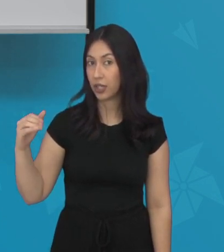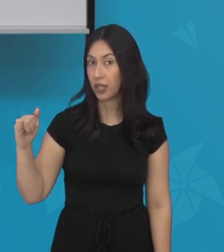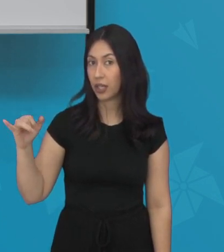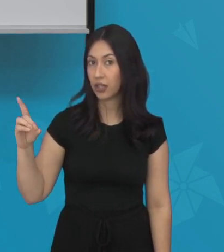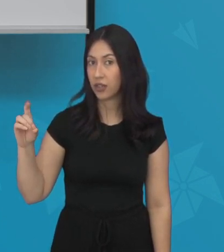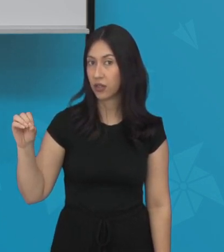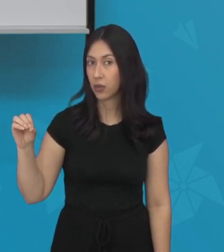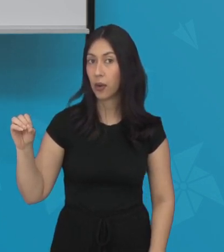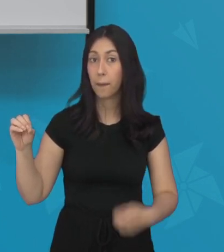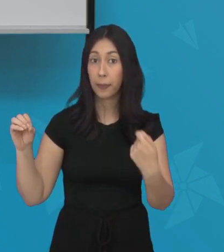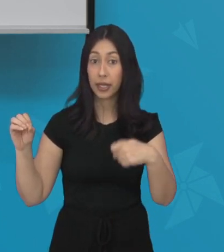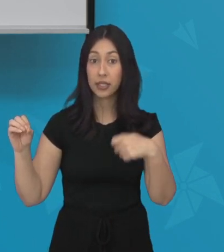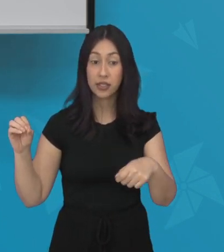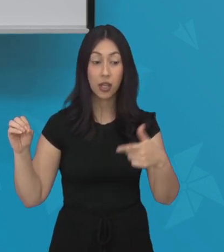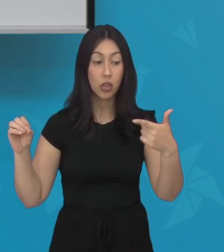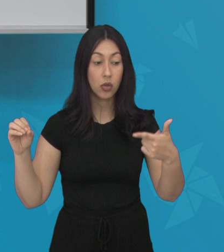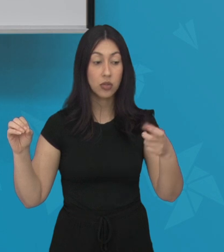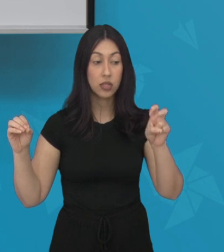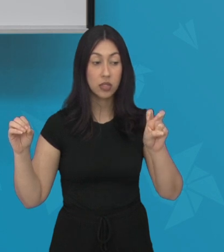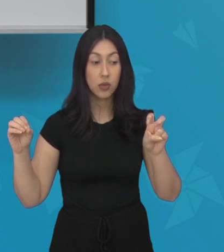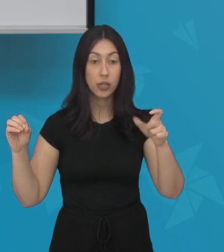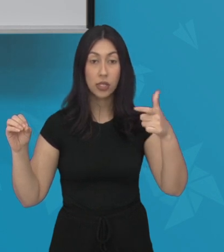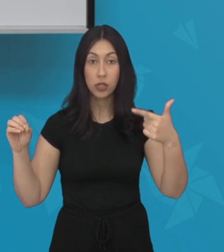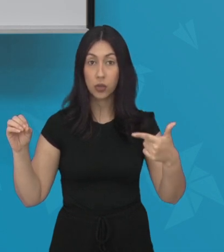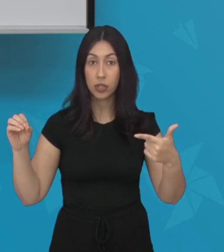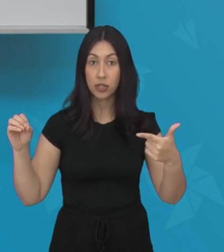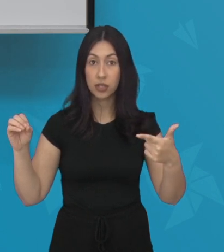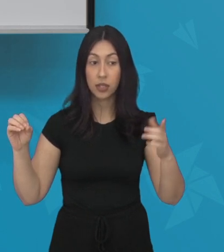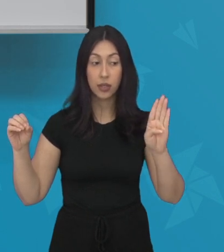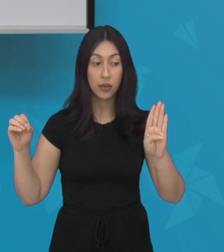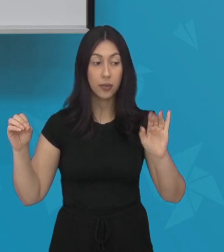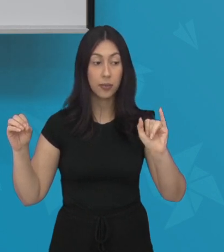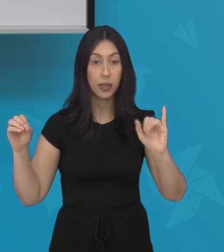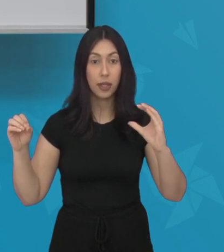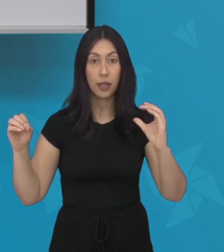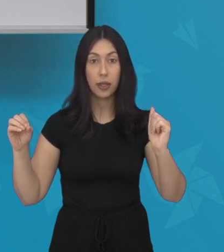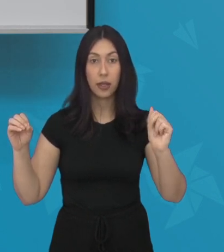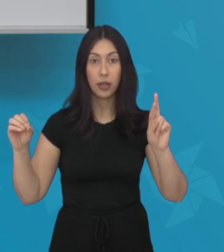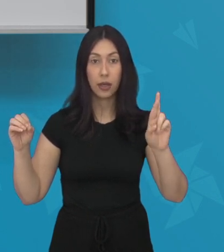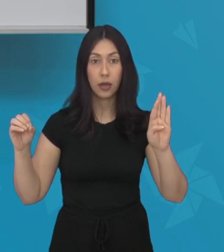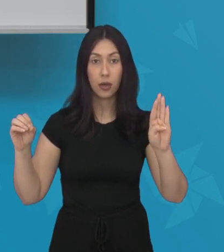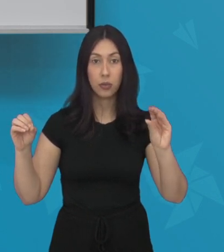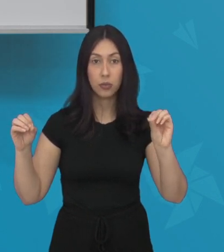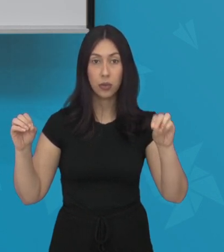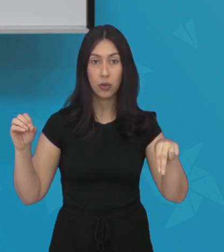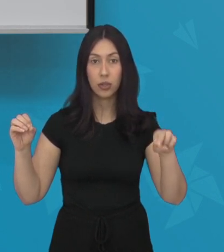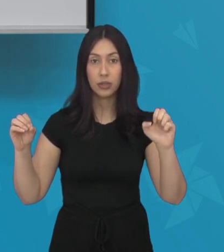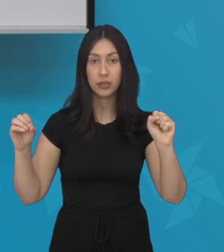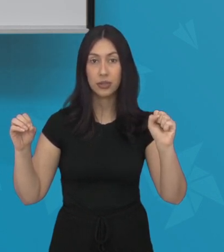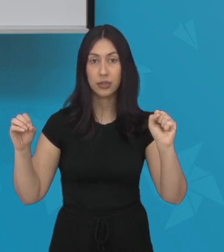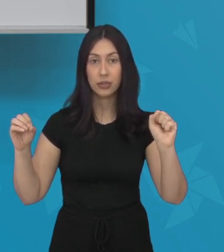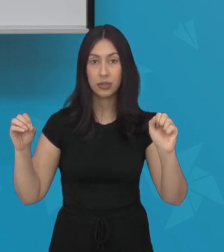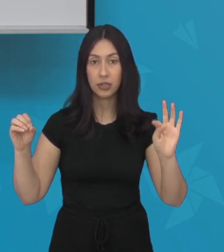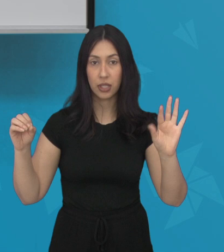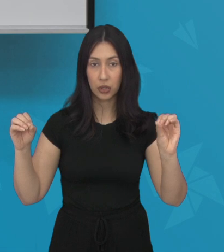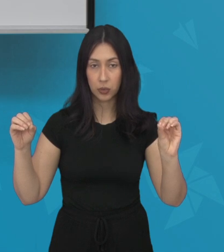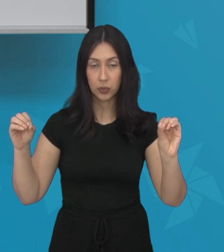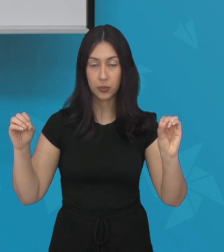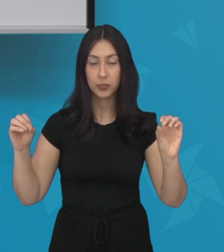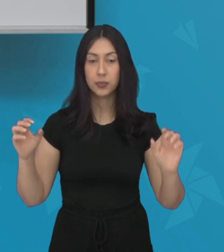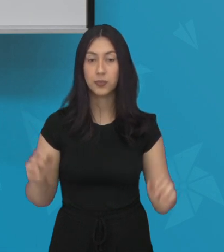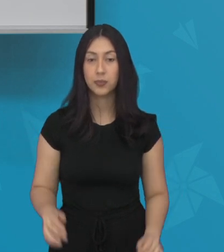de ácido cítrico vão ser neutralizados por 252 gramas de bicarbonato de sódio.